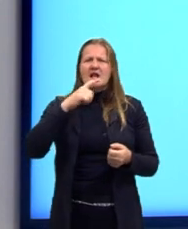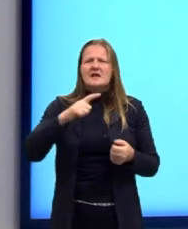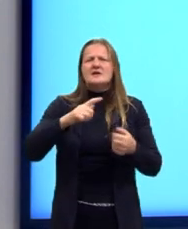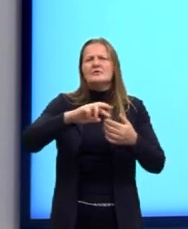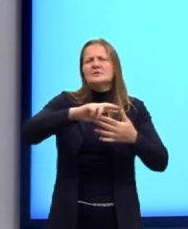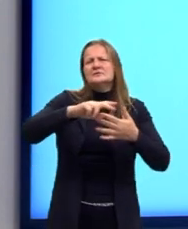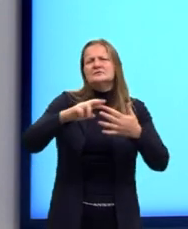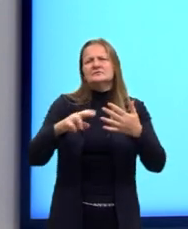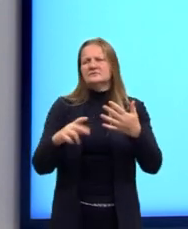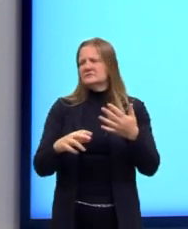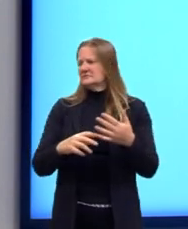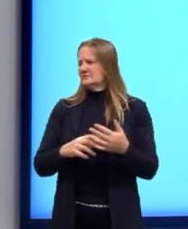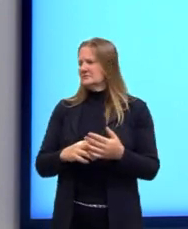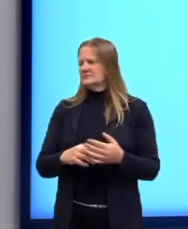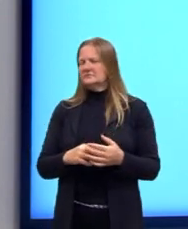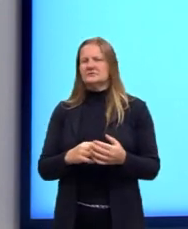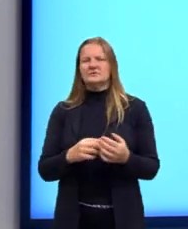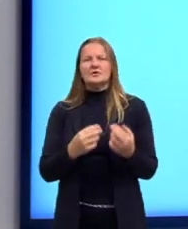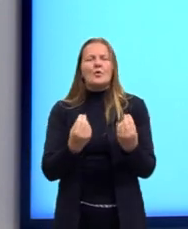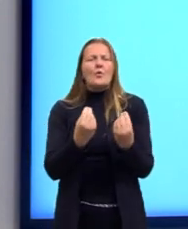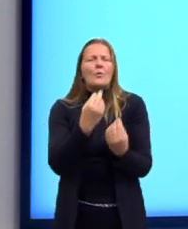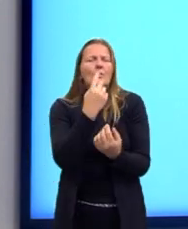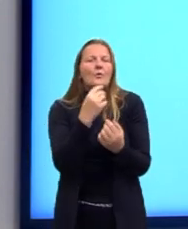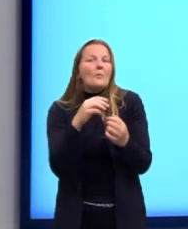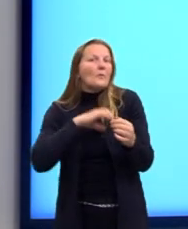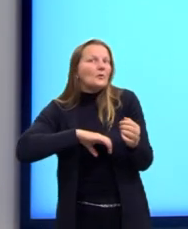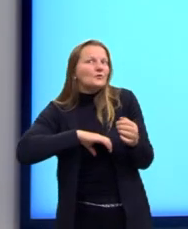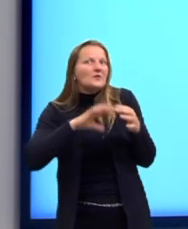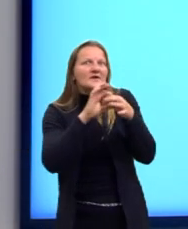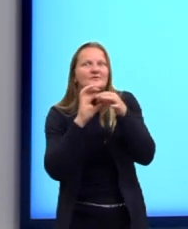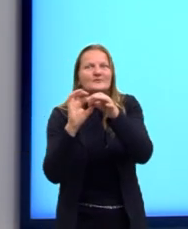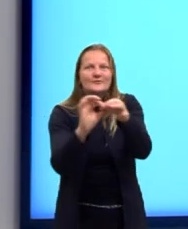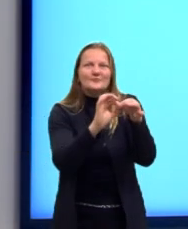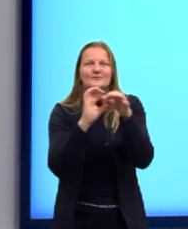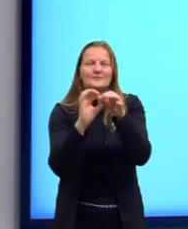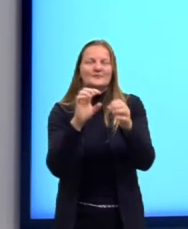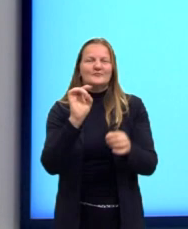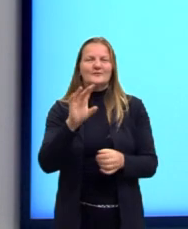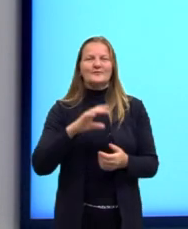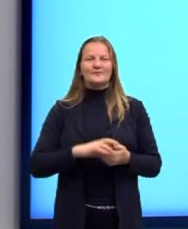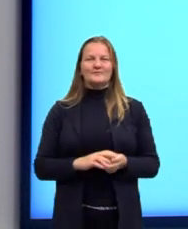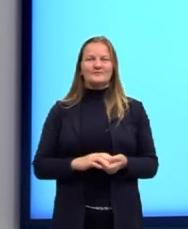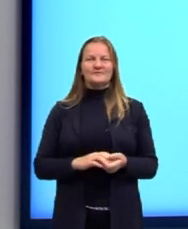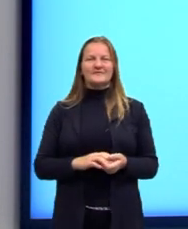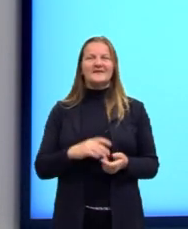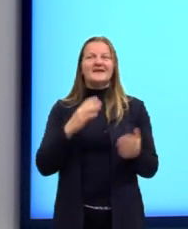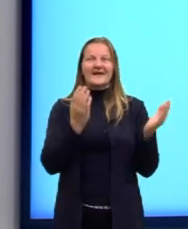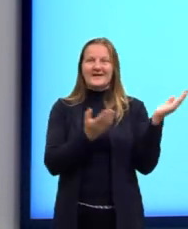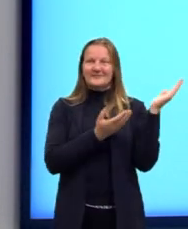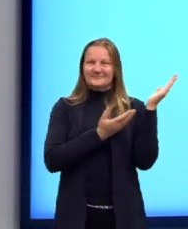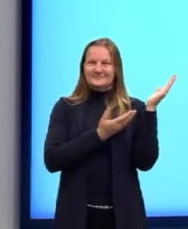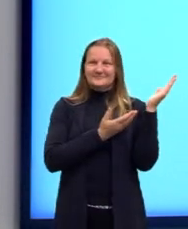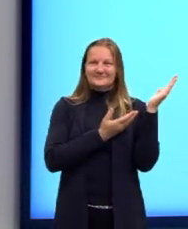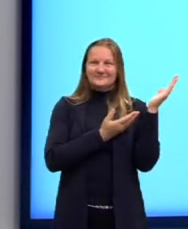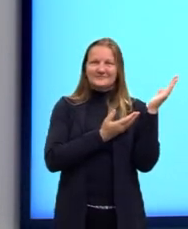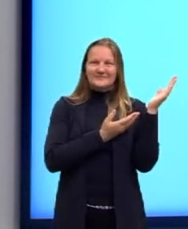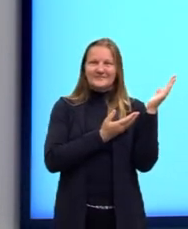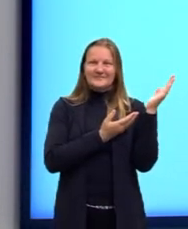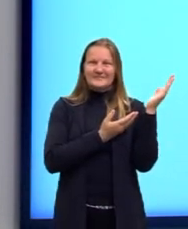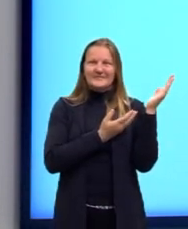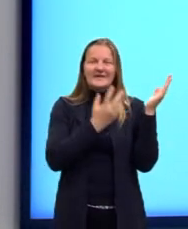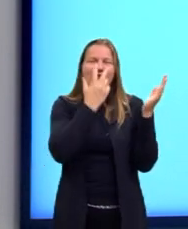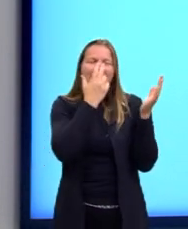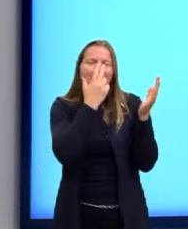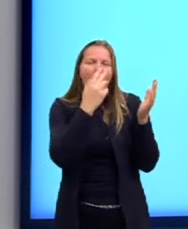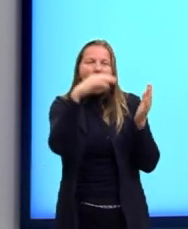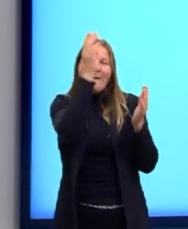ou a gente vai ter um português Unificado aqui a gente vai falar do Brasil como se fosse um